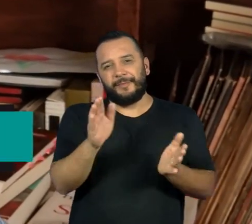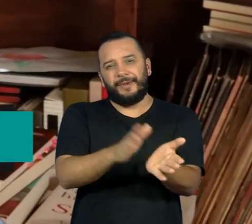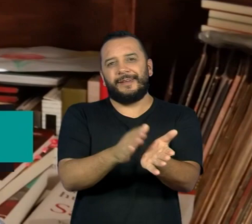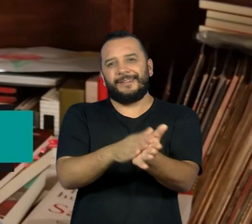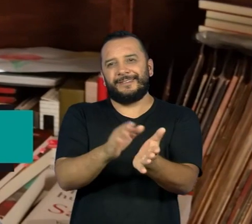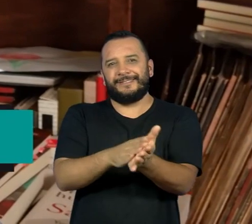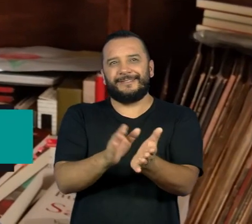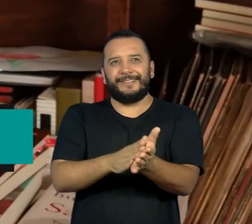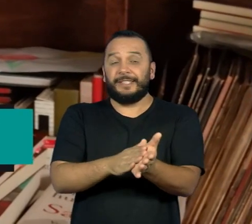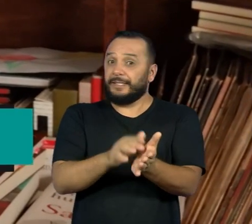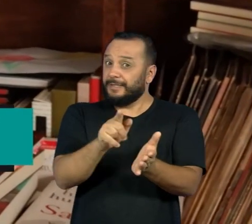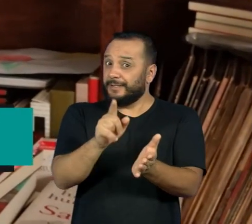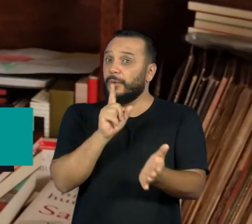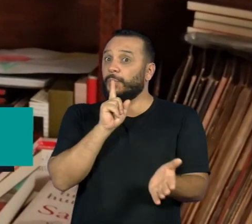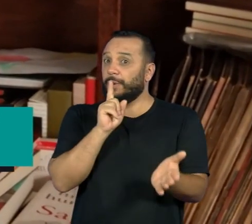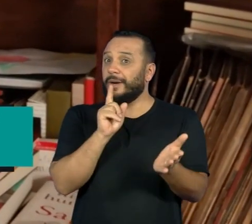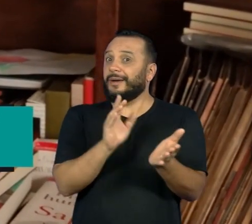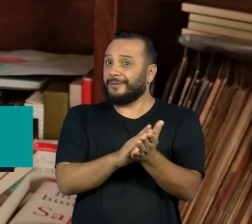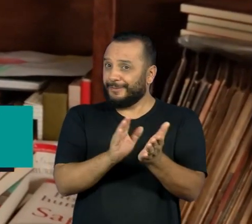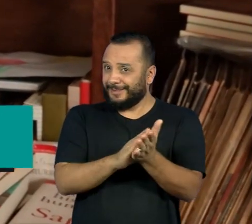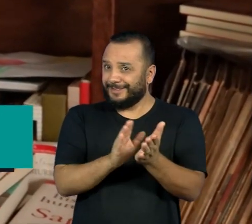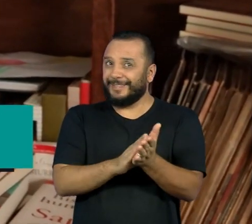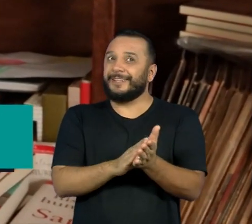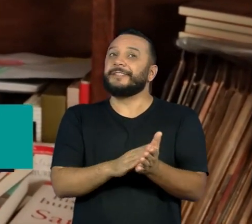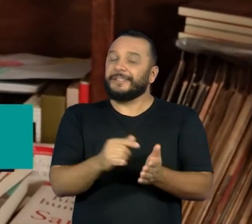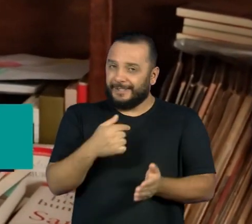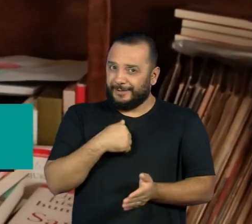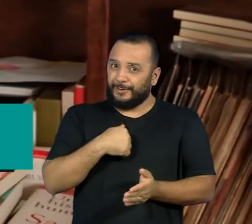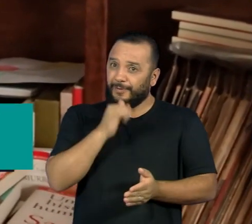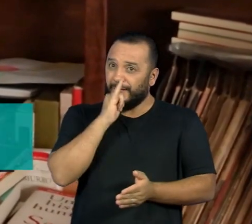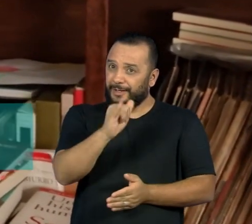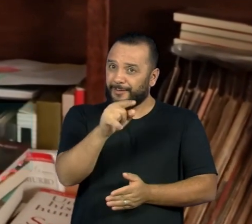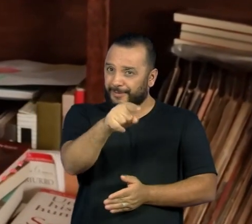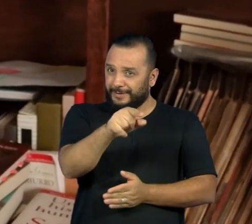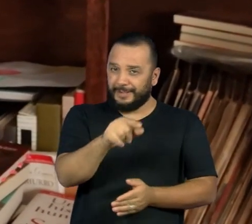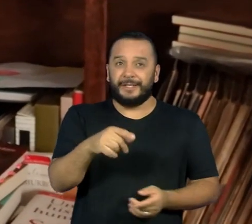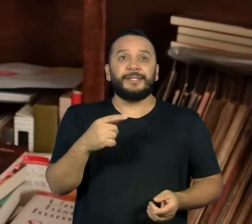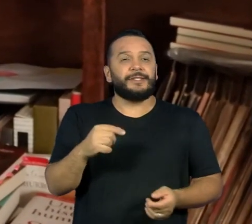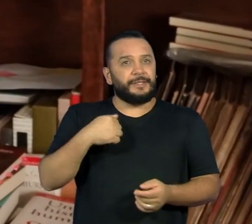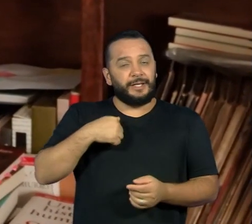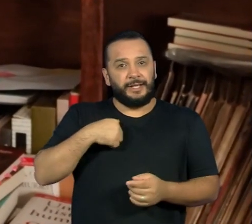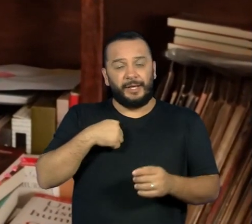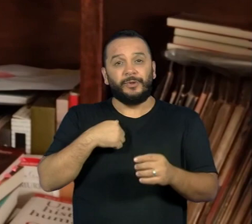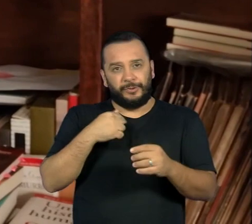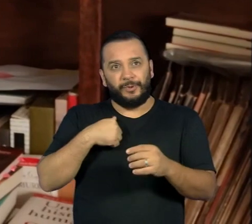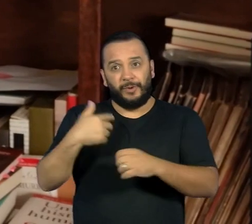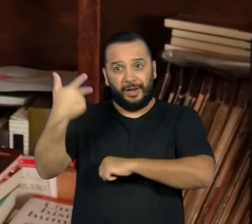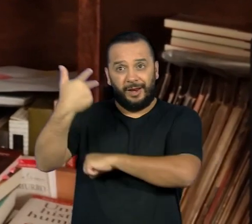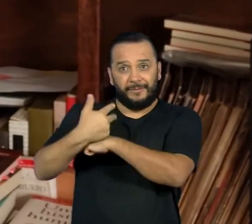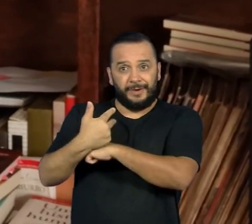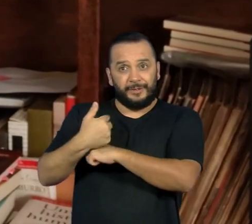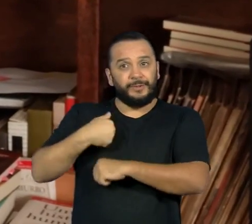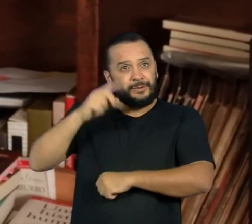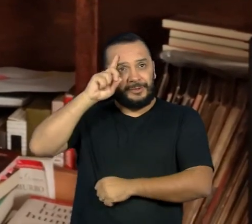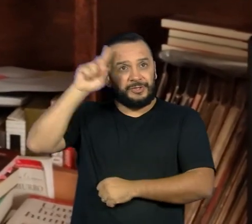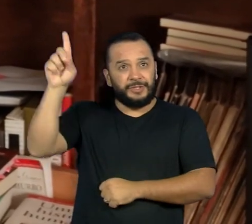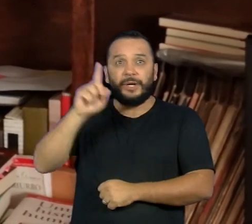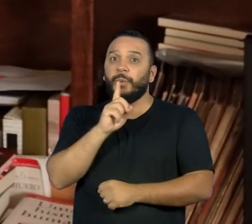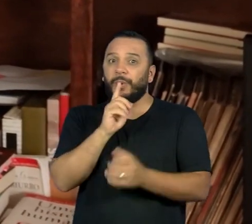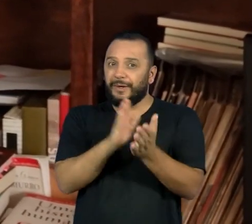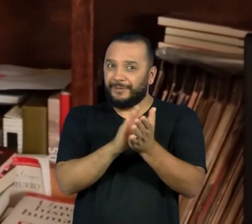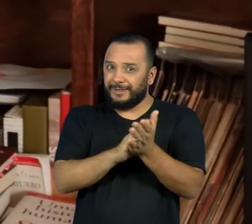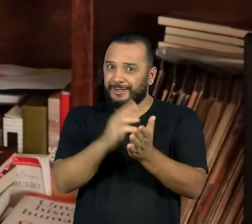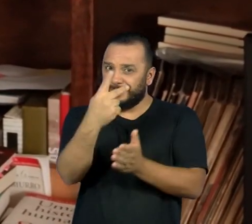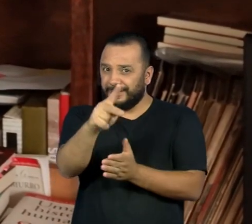pelo aniversário. Eu estou mandando essa mensagem para você exatamente no dia do seu aniversário. Acho que ela vai chegar um